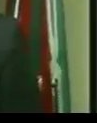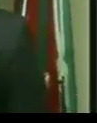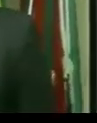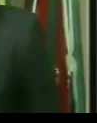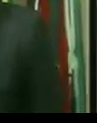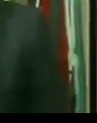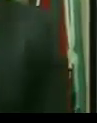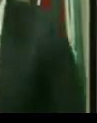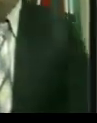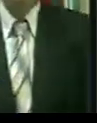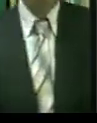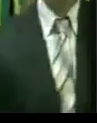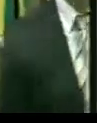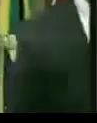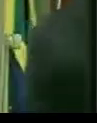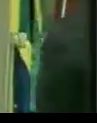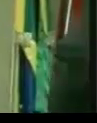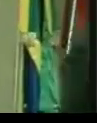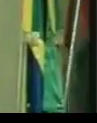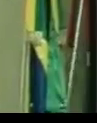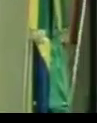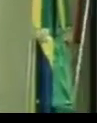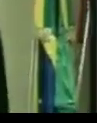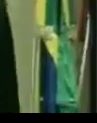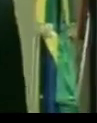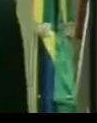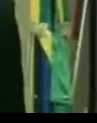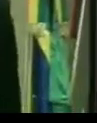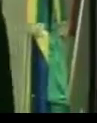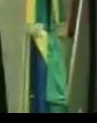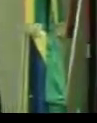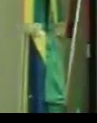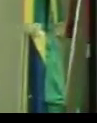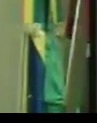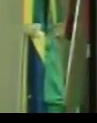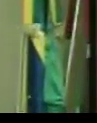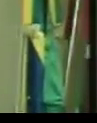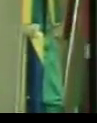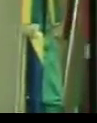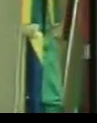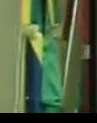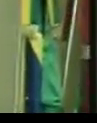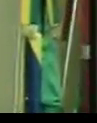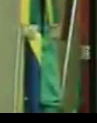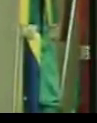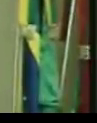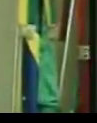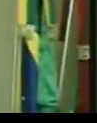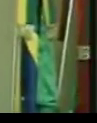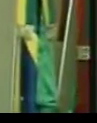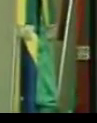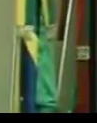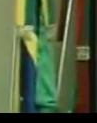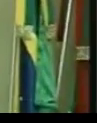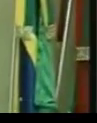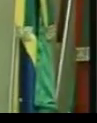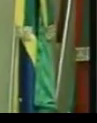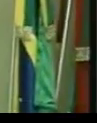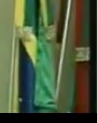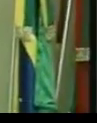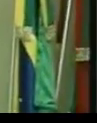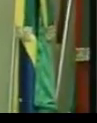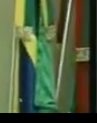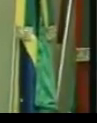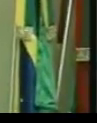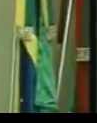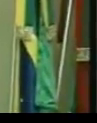obrigado, boa noite. Boa noite a todos. Muito obrigado, esse foi o presidente da Comissão de Obras, Tita Belloni. Agora vamos conversar com o vereador Dr.